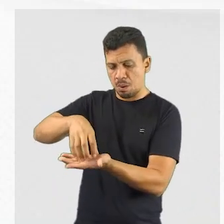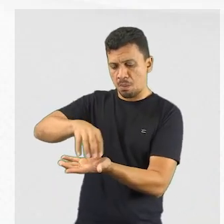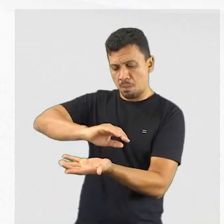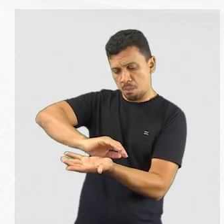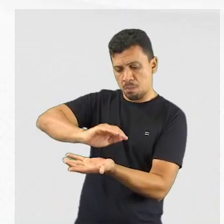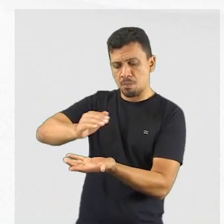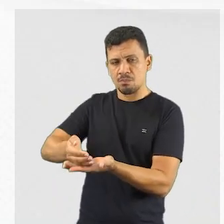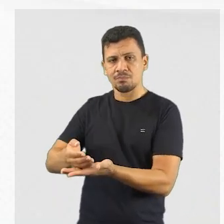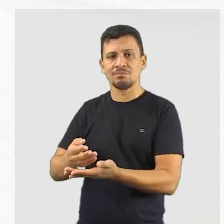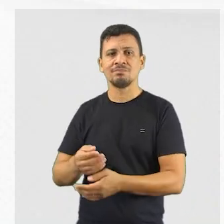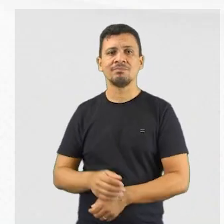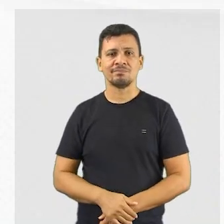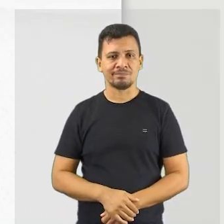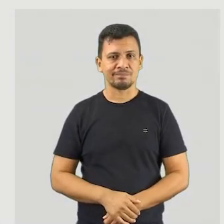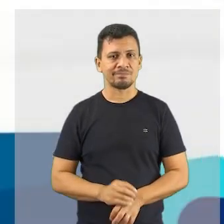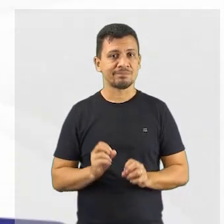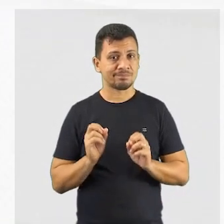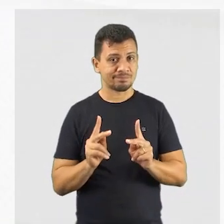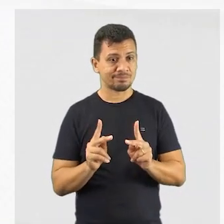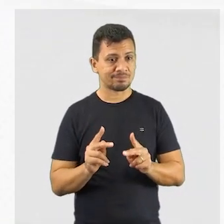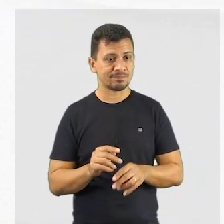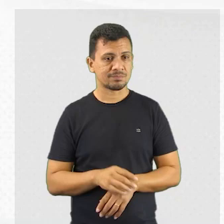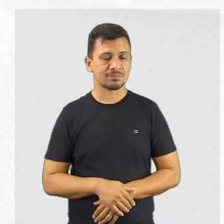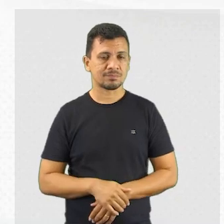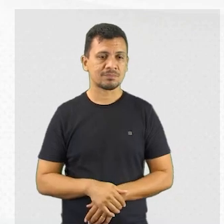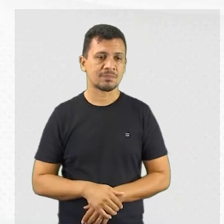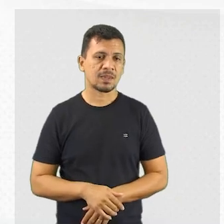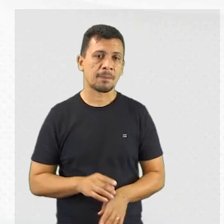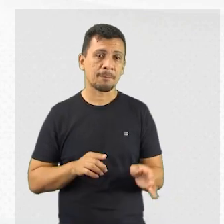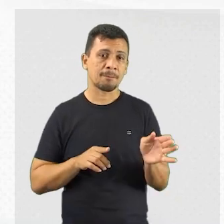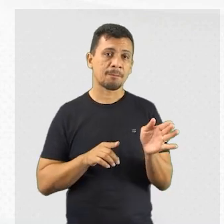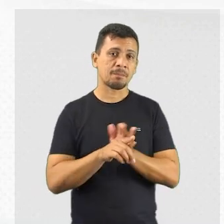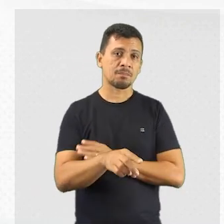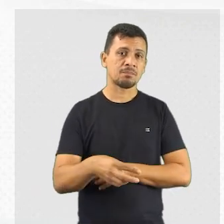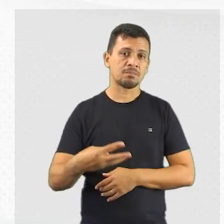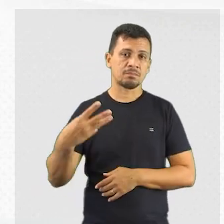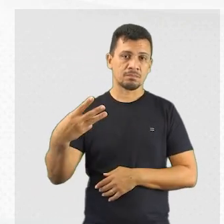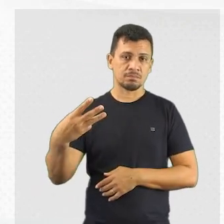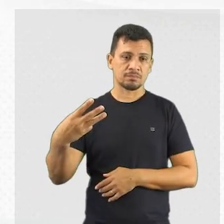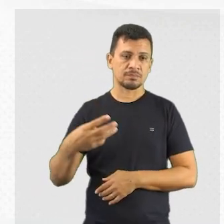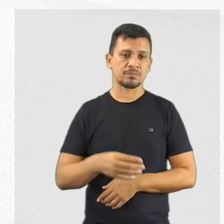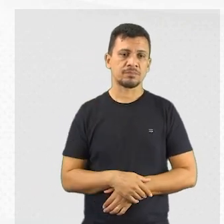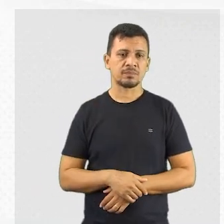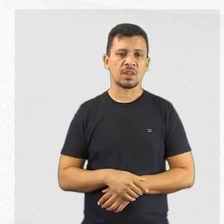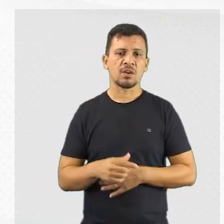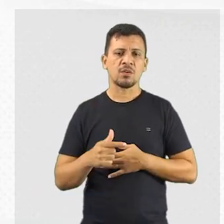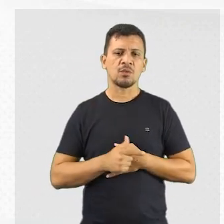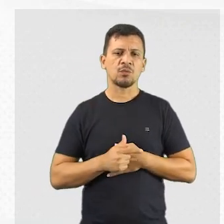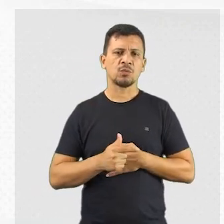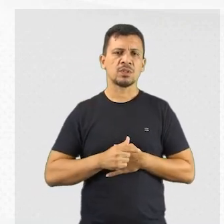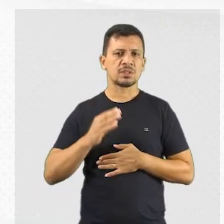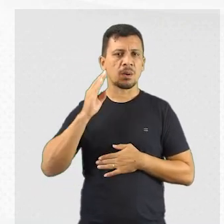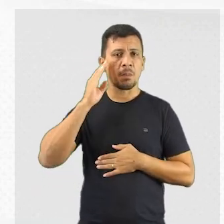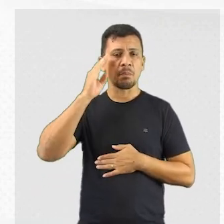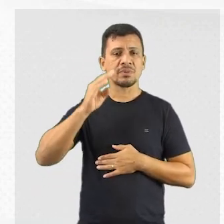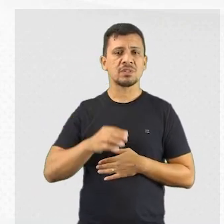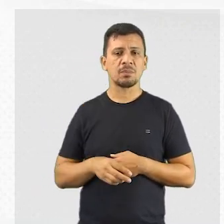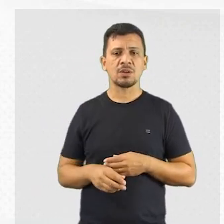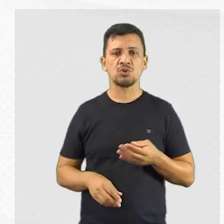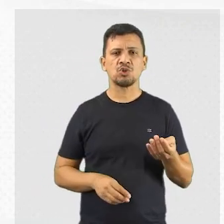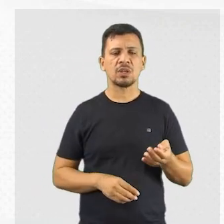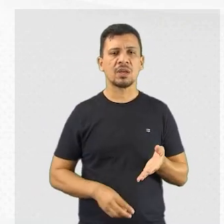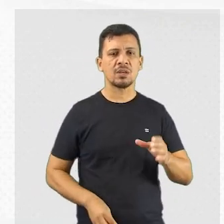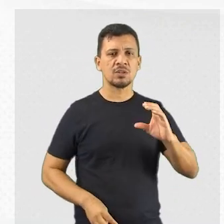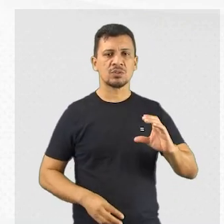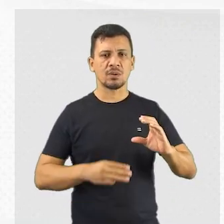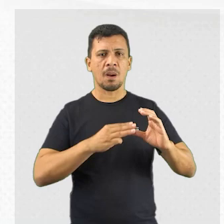membrana. Tranquilo, pessoal, até agora, né? Tranquilo. Nossa terceira questão. Qual é a função principal das mitocôndrias